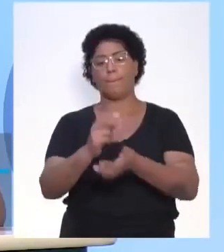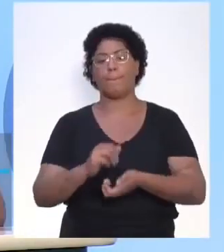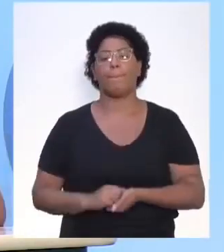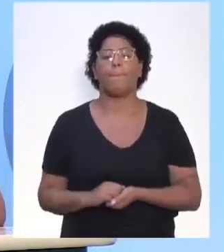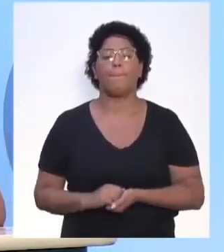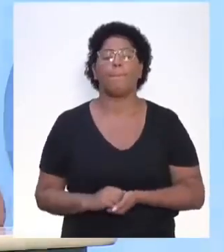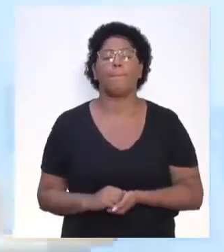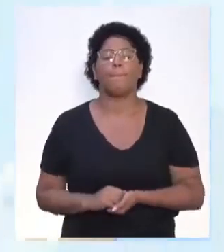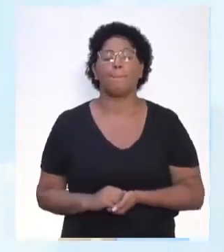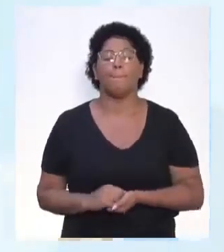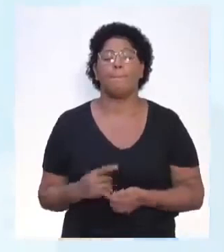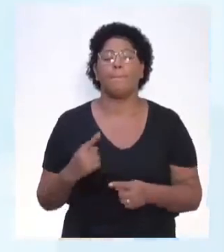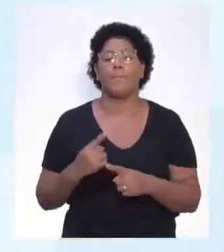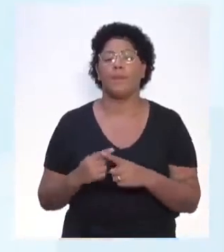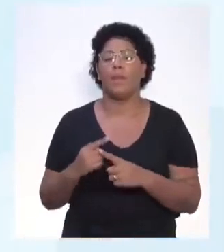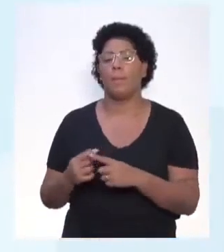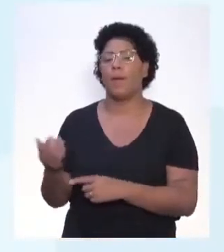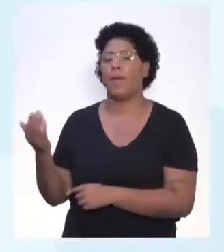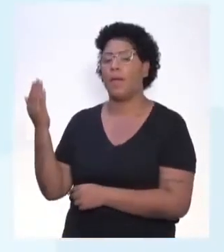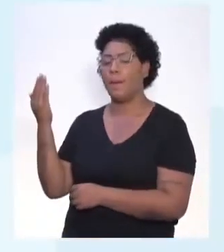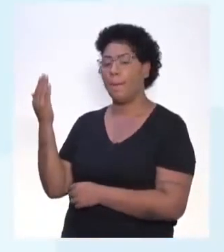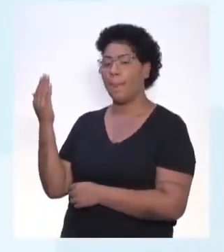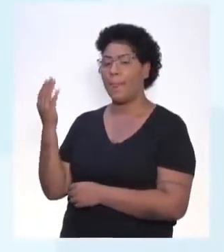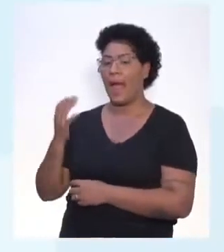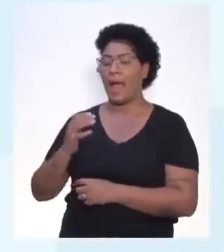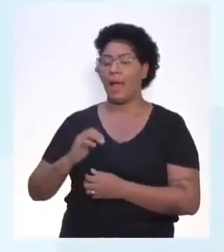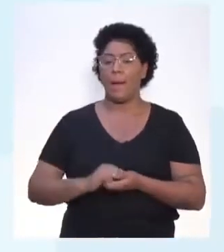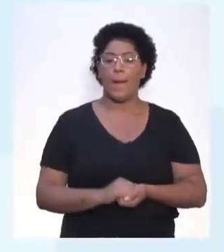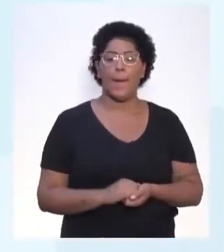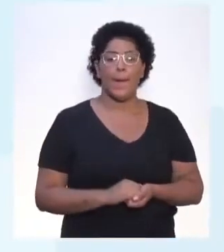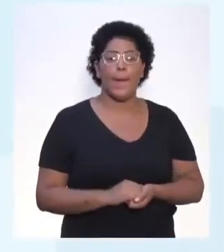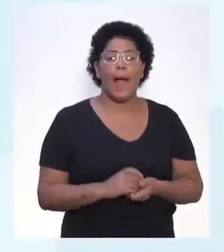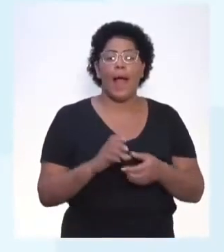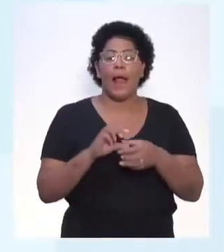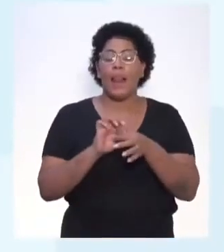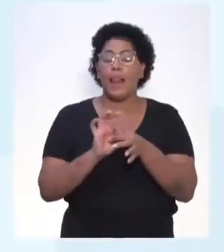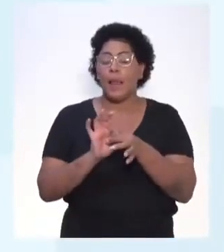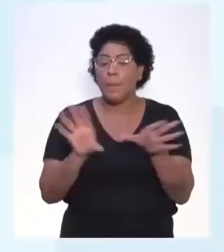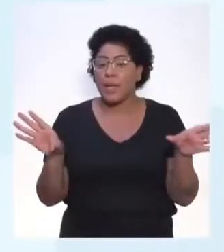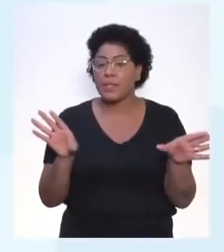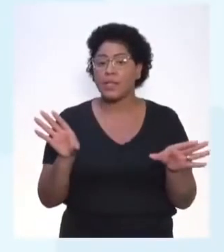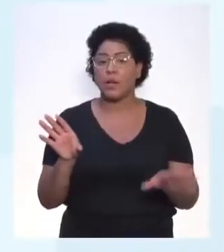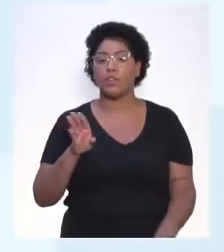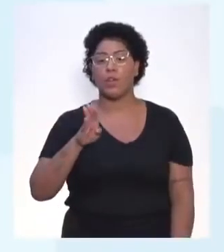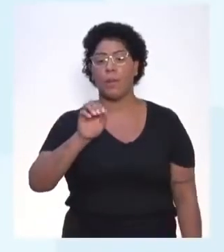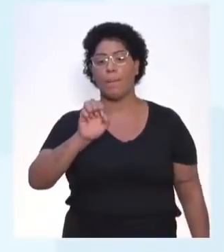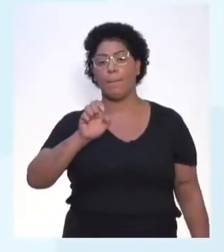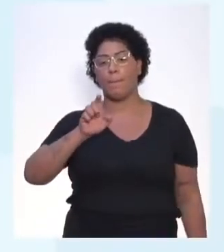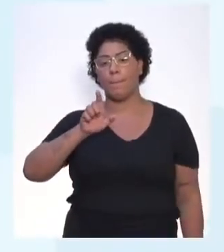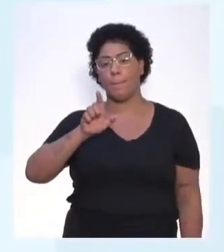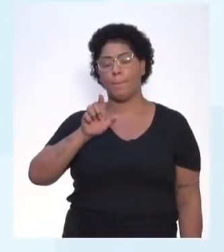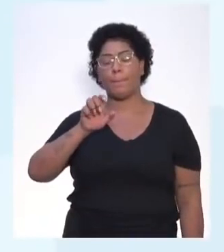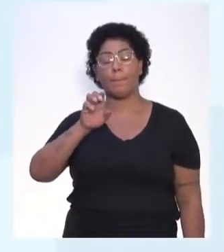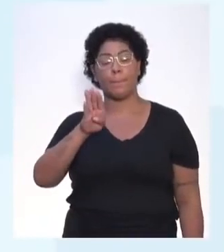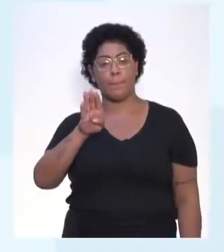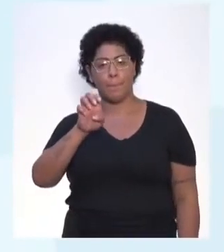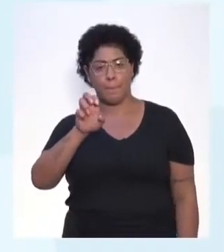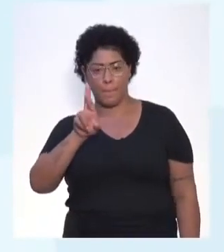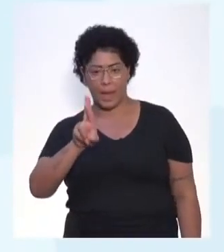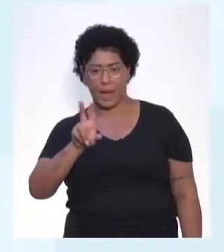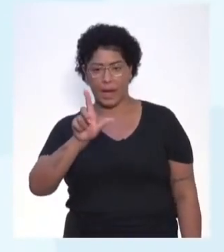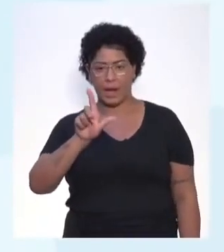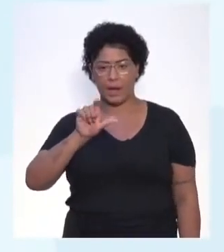da Conferência de Berlim, né, que vai formalizar aí essa partilha da África, né? Esse